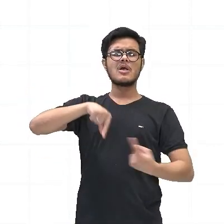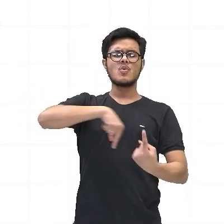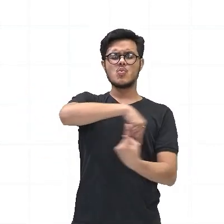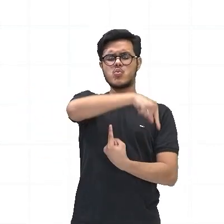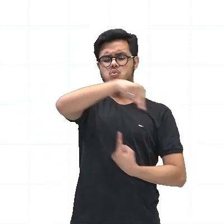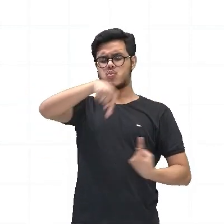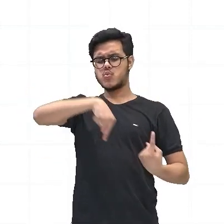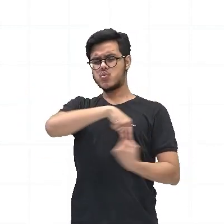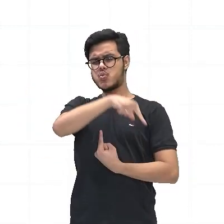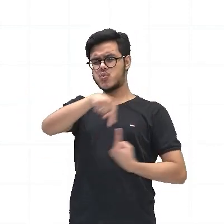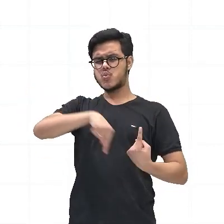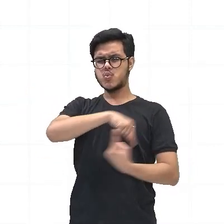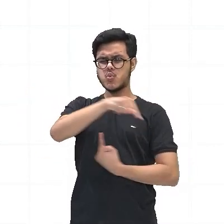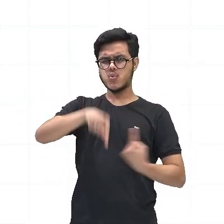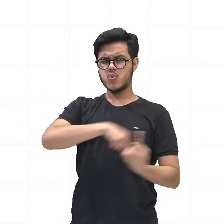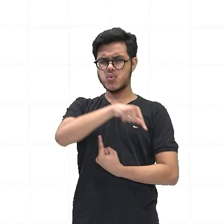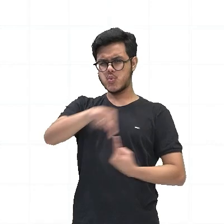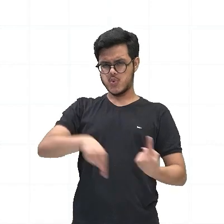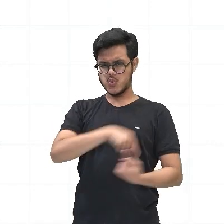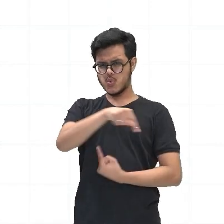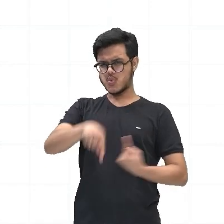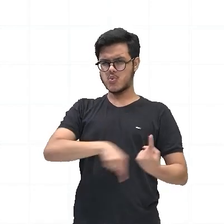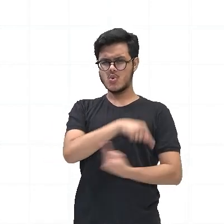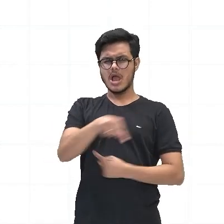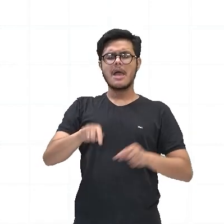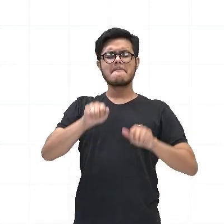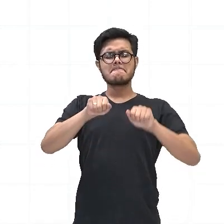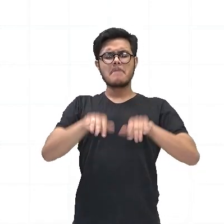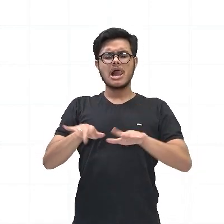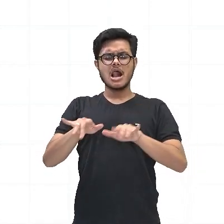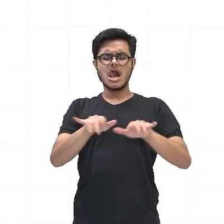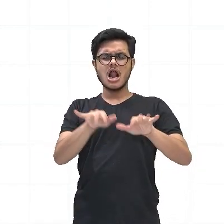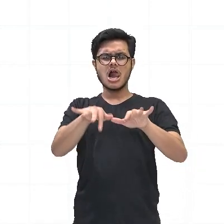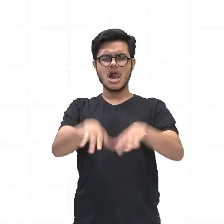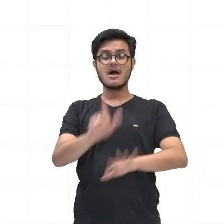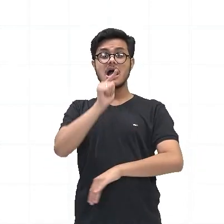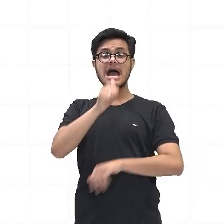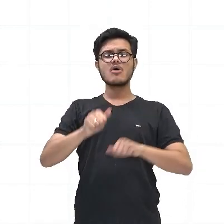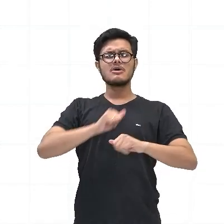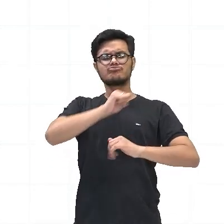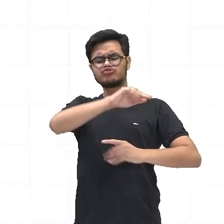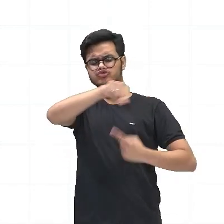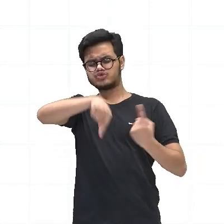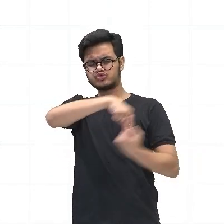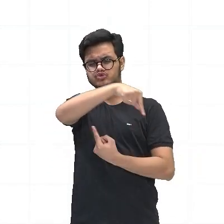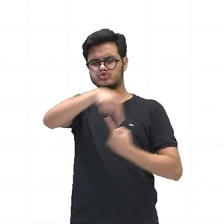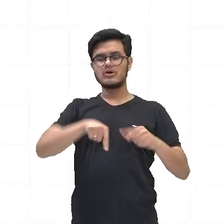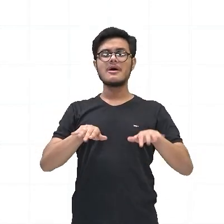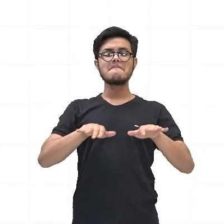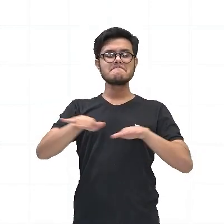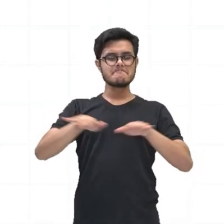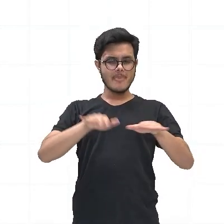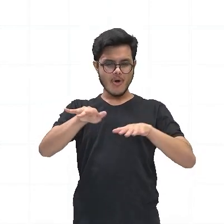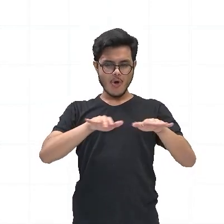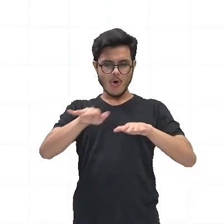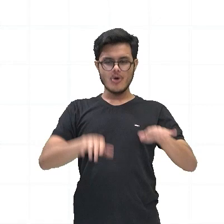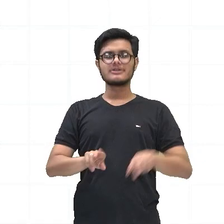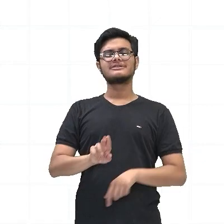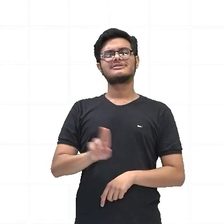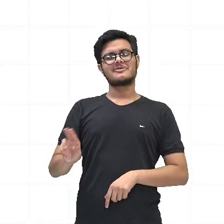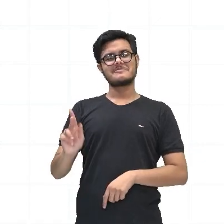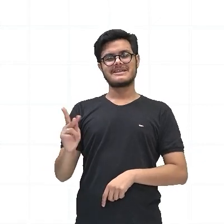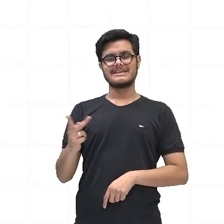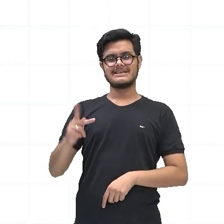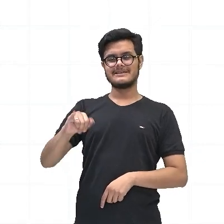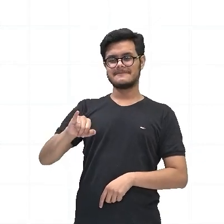fonte de energia, porque o movimento da água ele é considerado uma fonte de energia denominada energia hídrica. Você